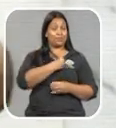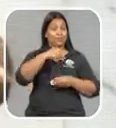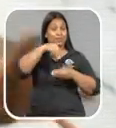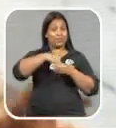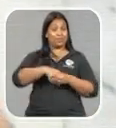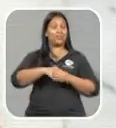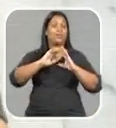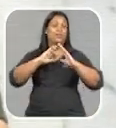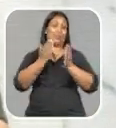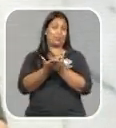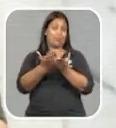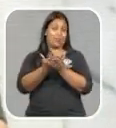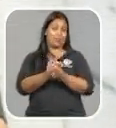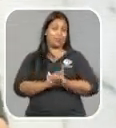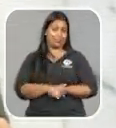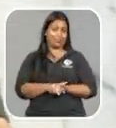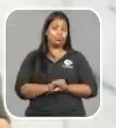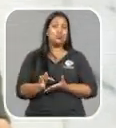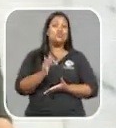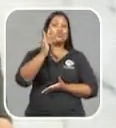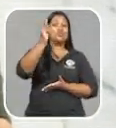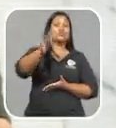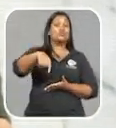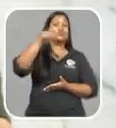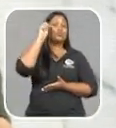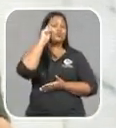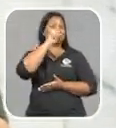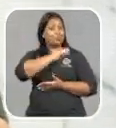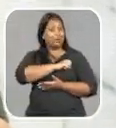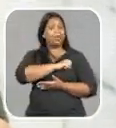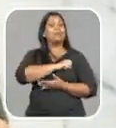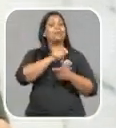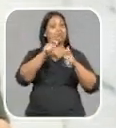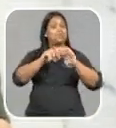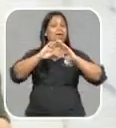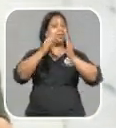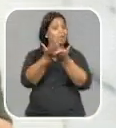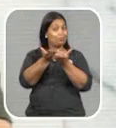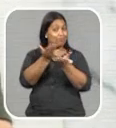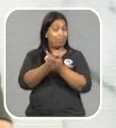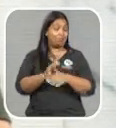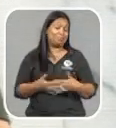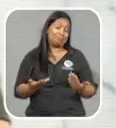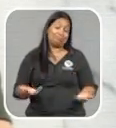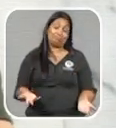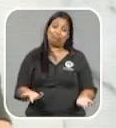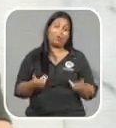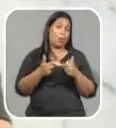está dentro desse ambiente, então não é qualquer coisa. Então é um abandono total.